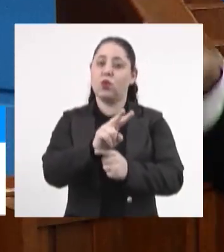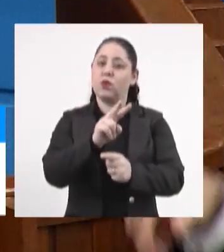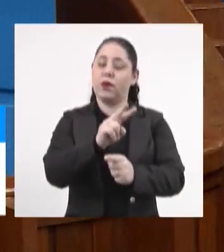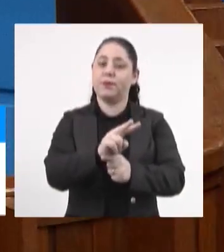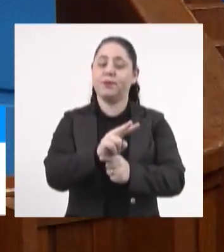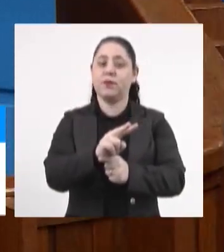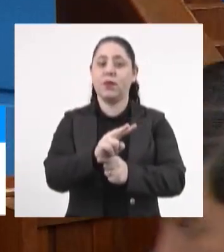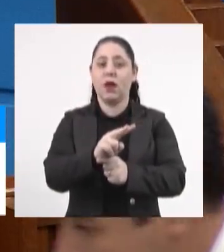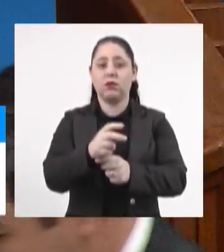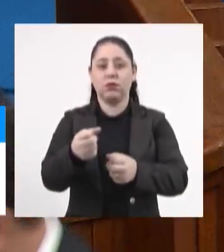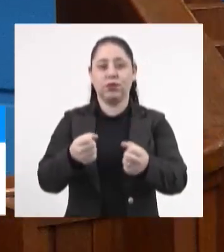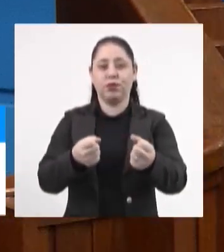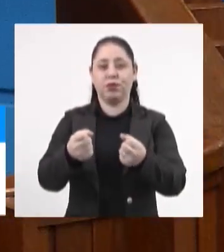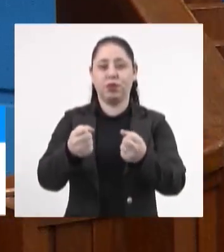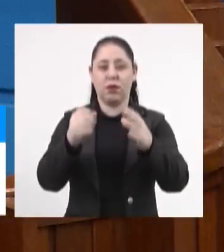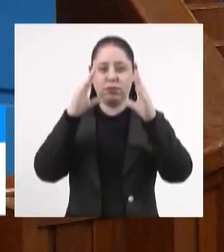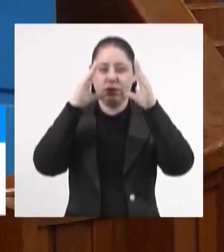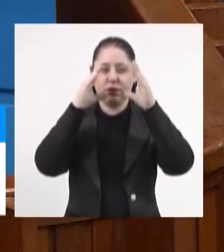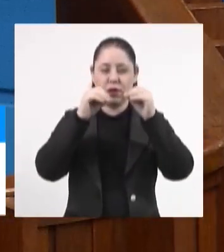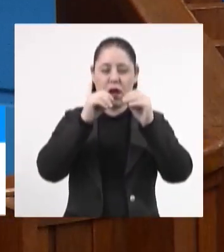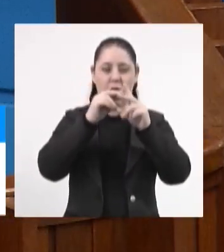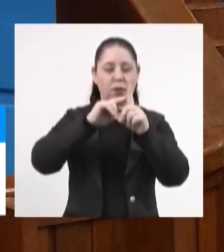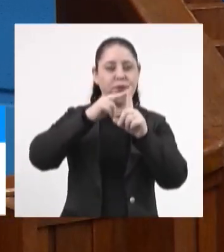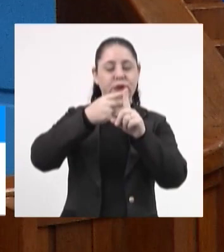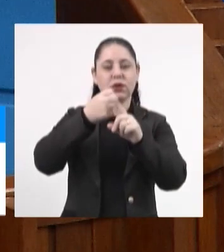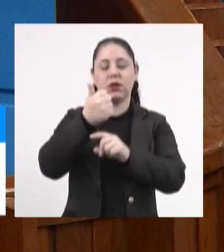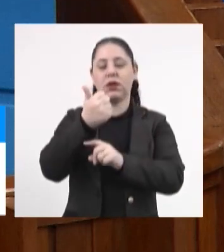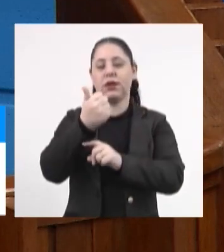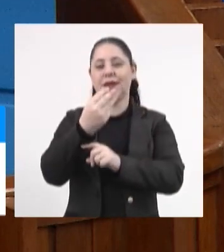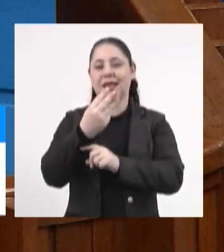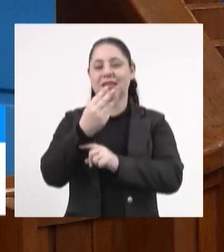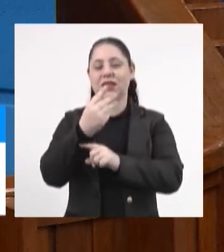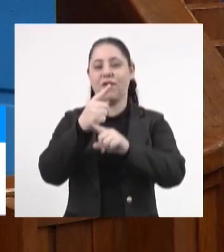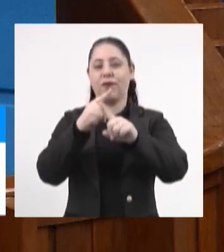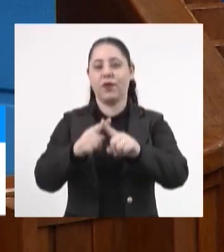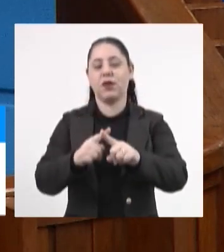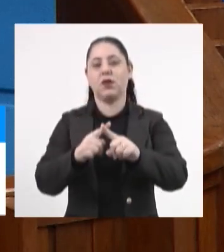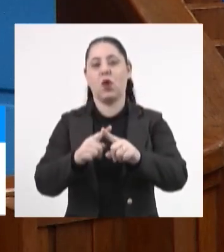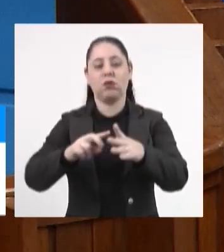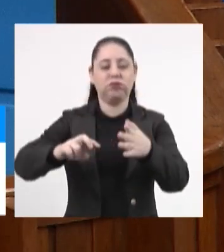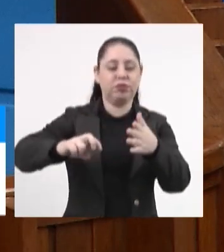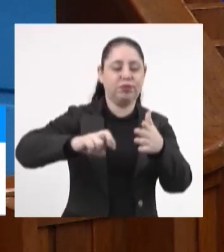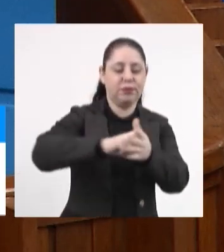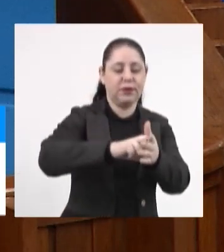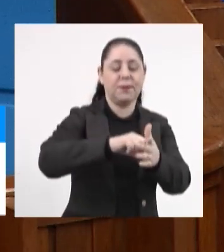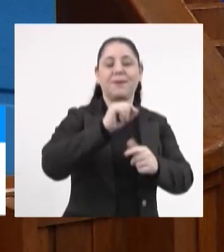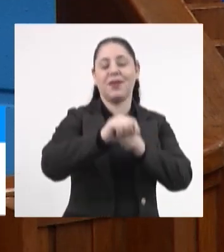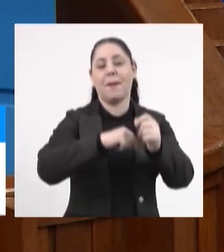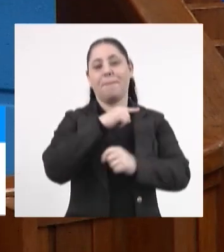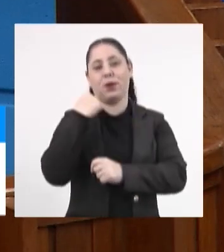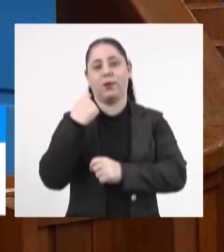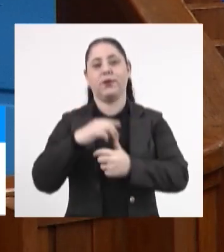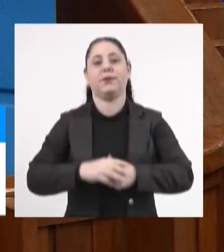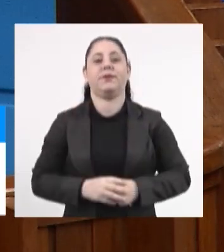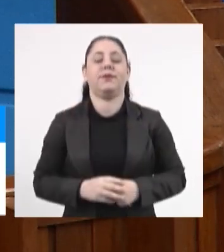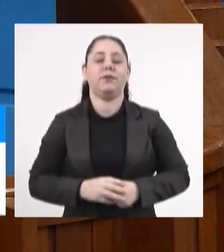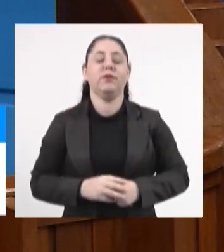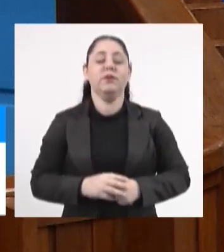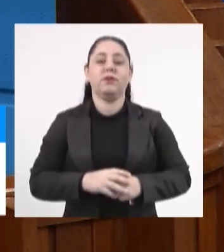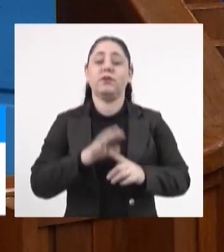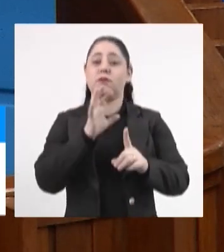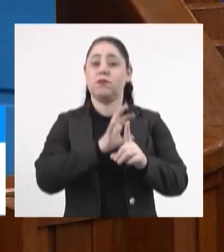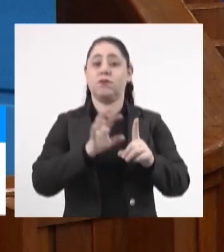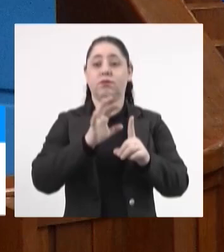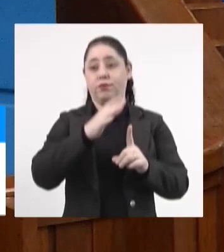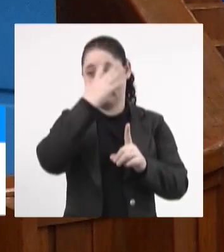à noite aumenta em 13 vezes o risco de colidir com o animal e dos animais serem mortos. O impacto